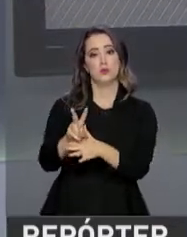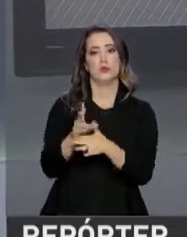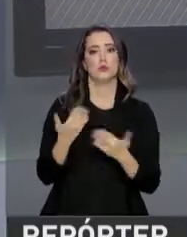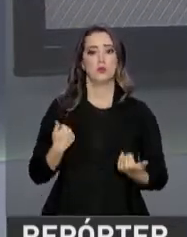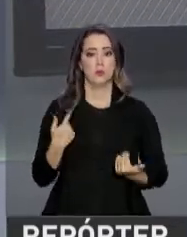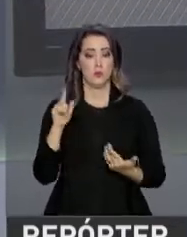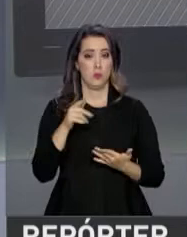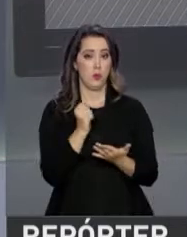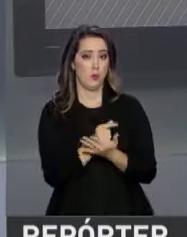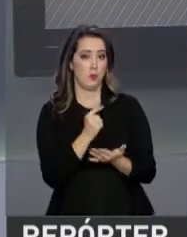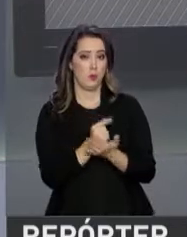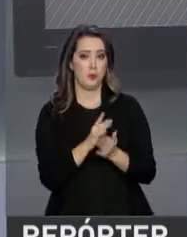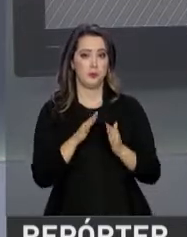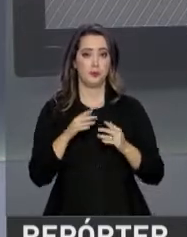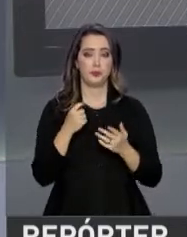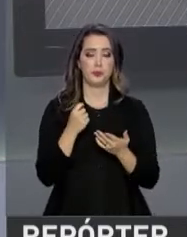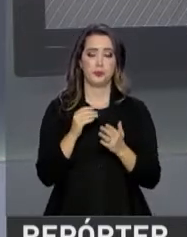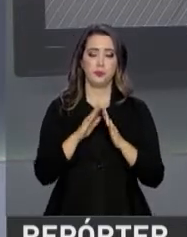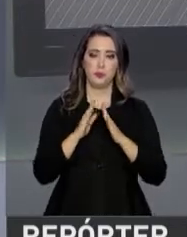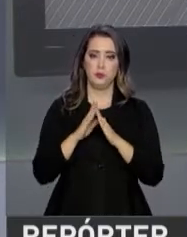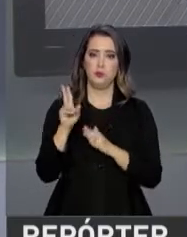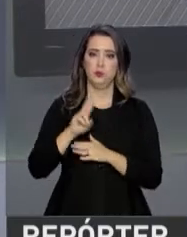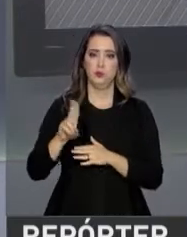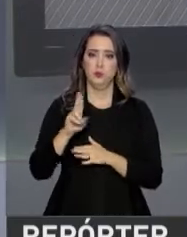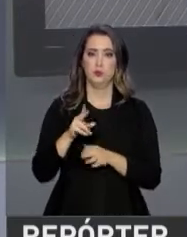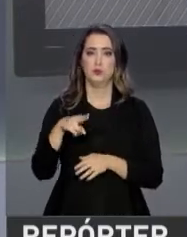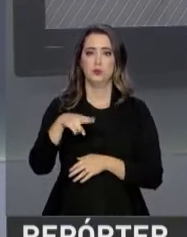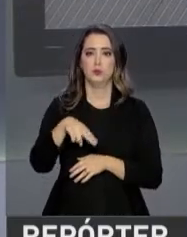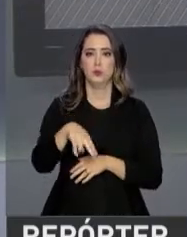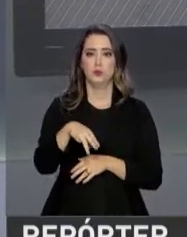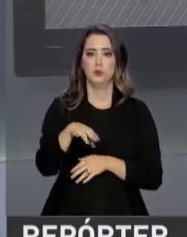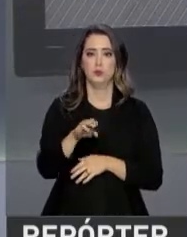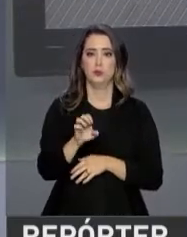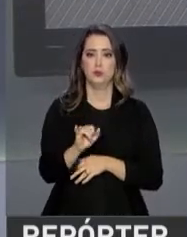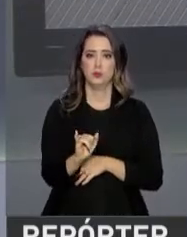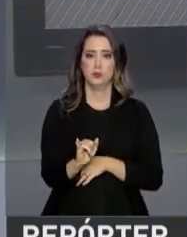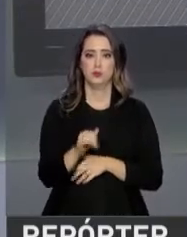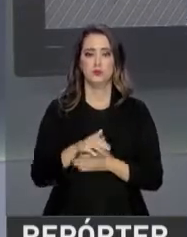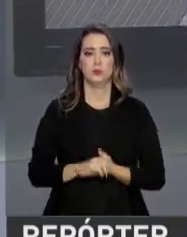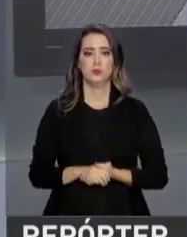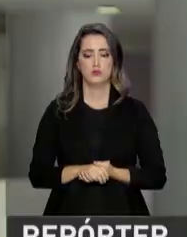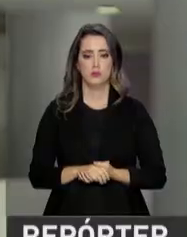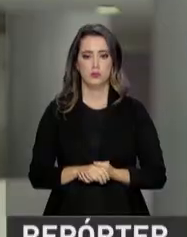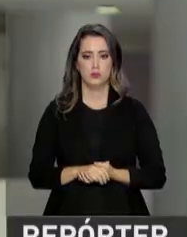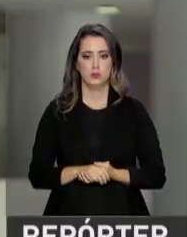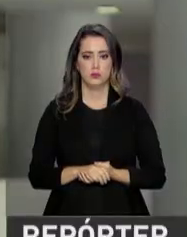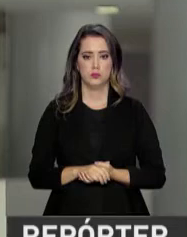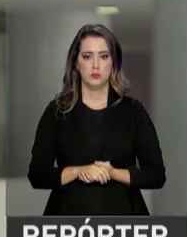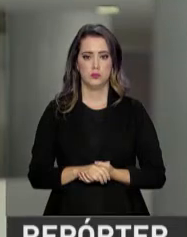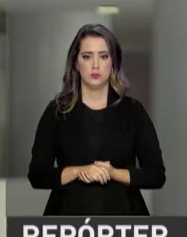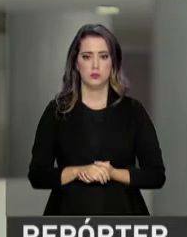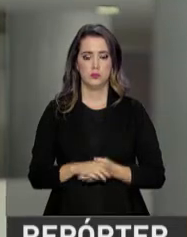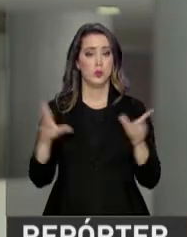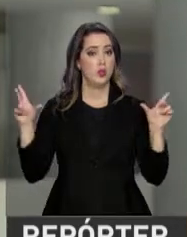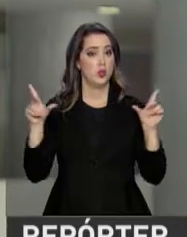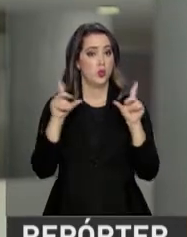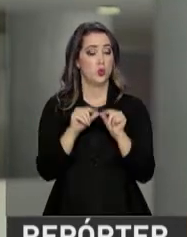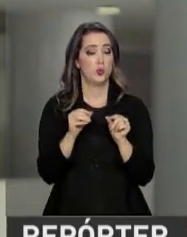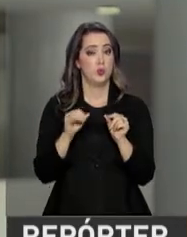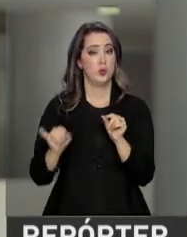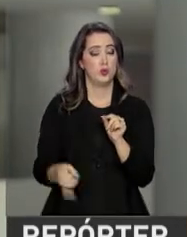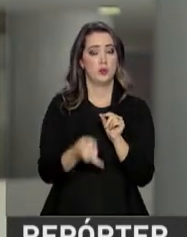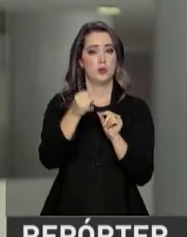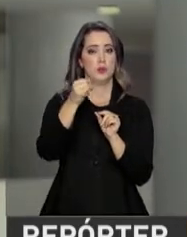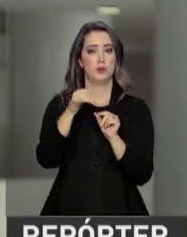financiado para compra de imóvel usado o repórter nem pereira tem as informações a redução na taxa de